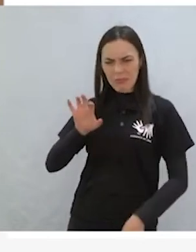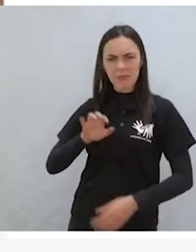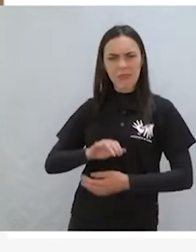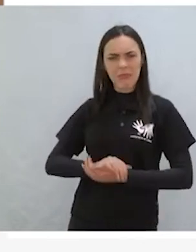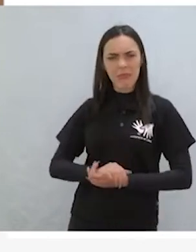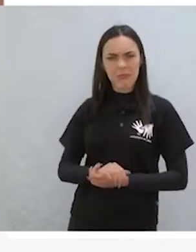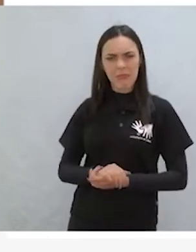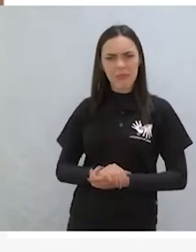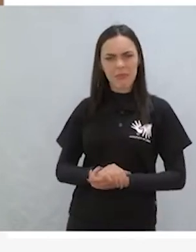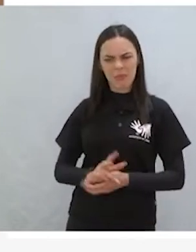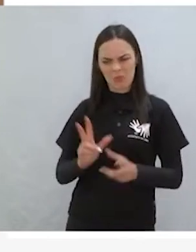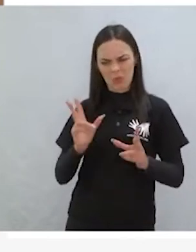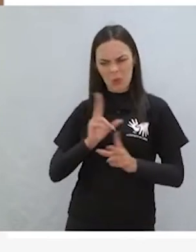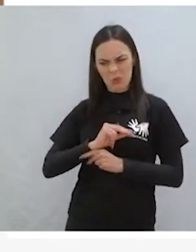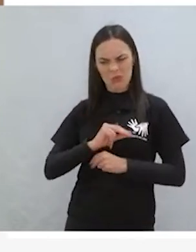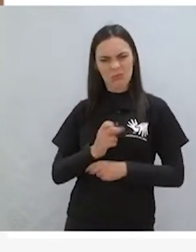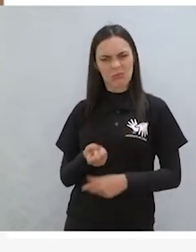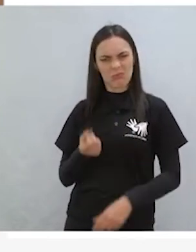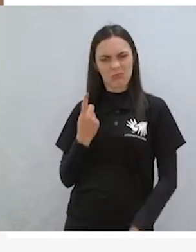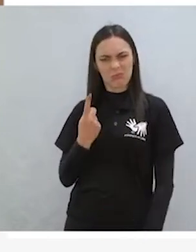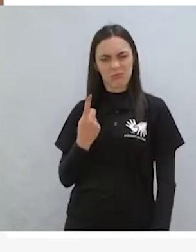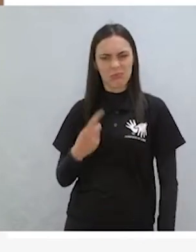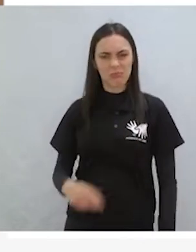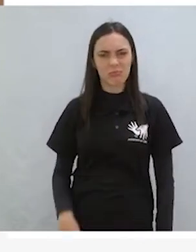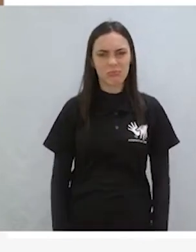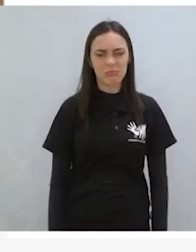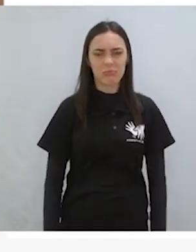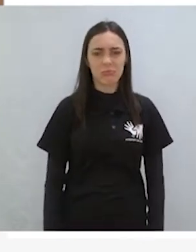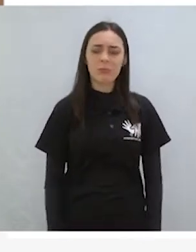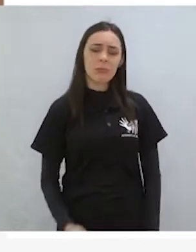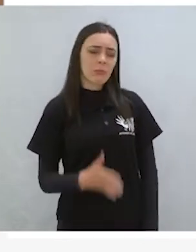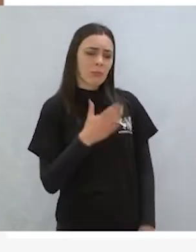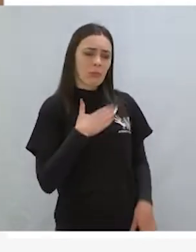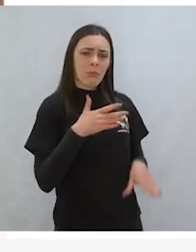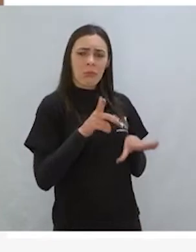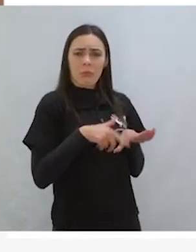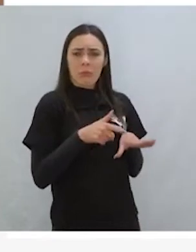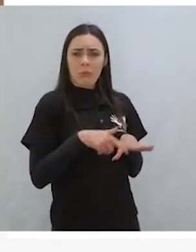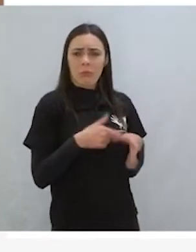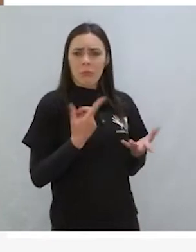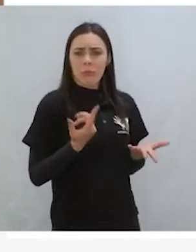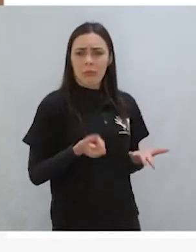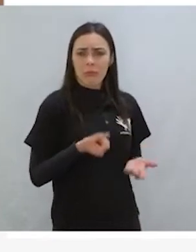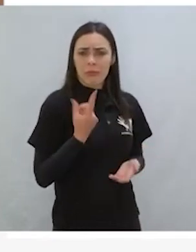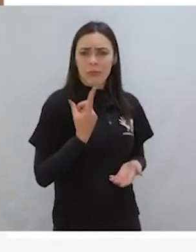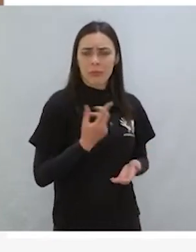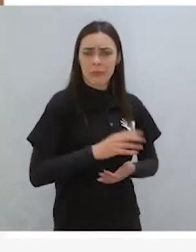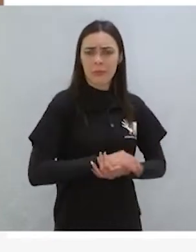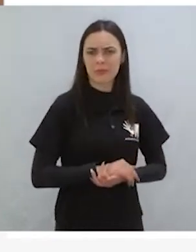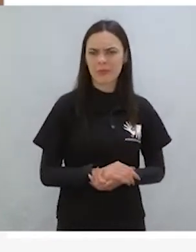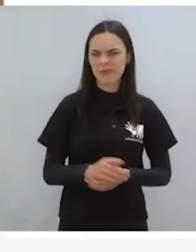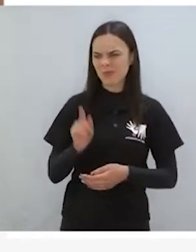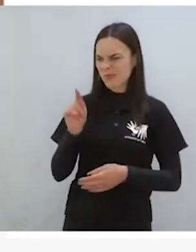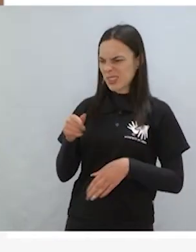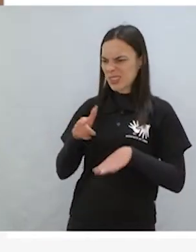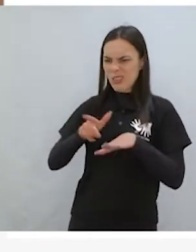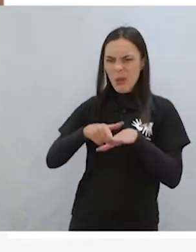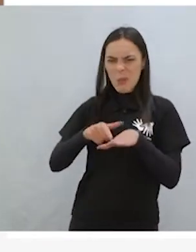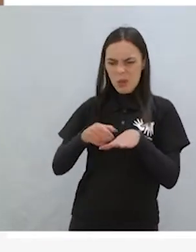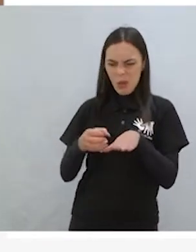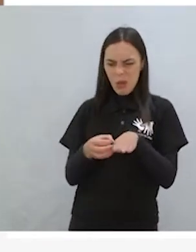dessas antes. Caramba, que estranho! É o meu pé, ué? Mas você